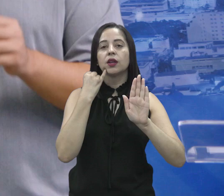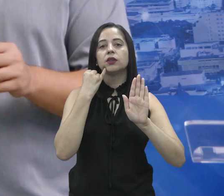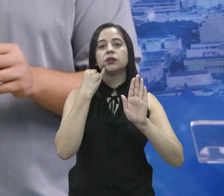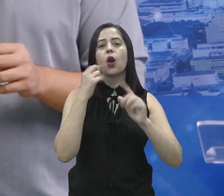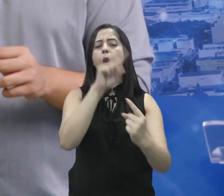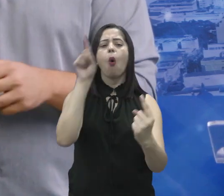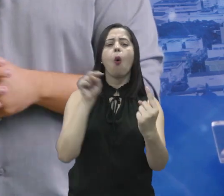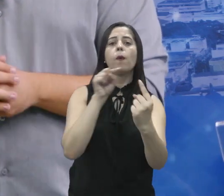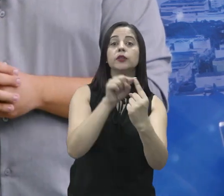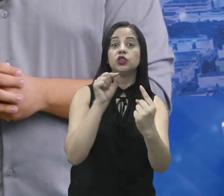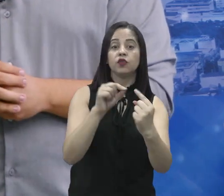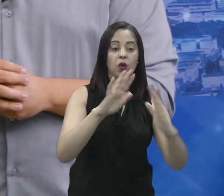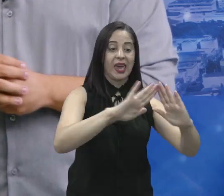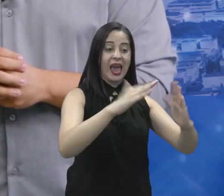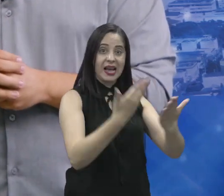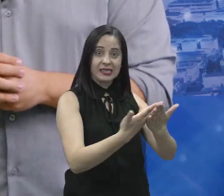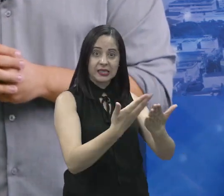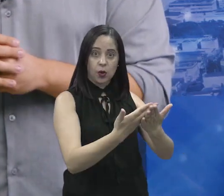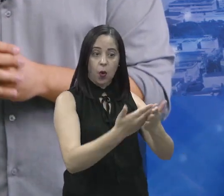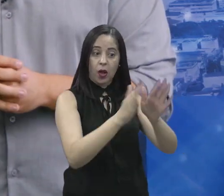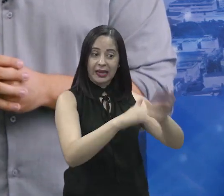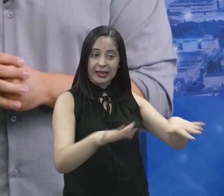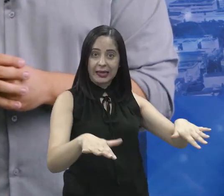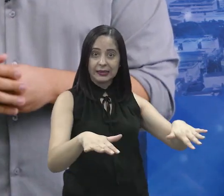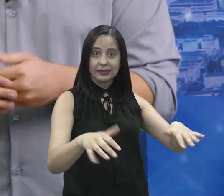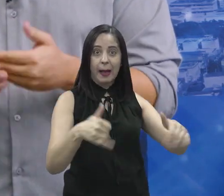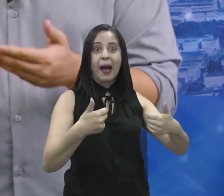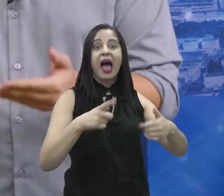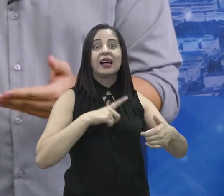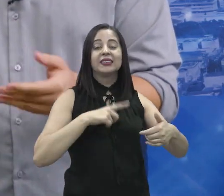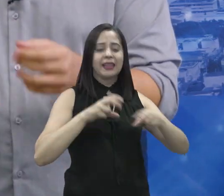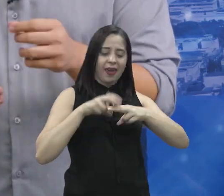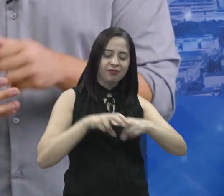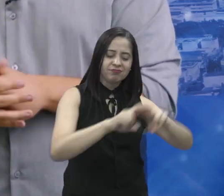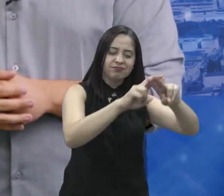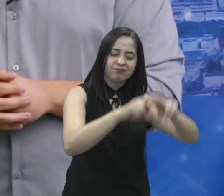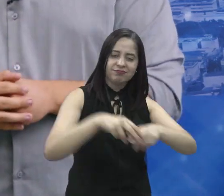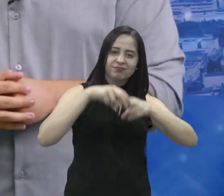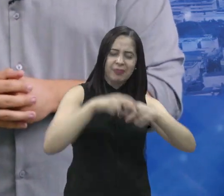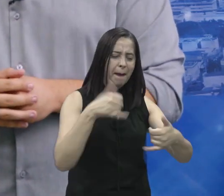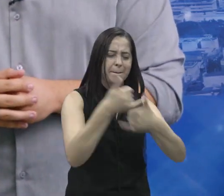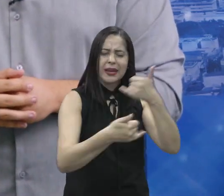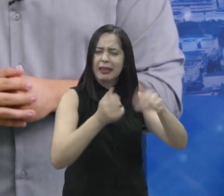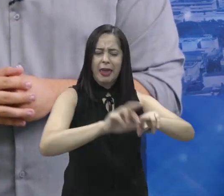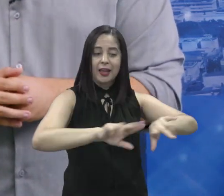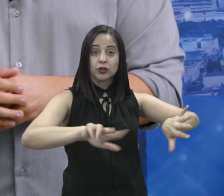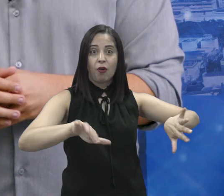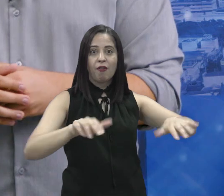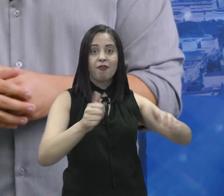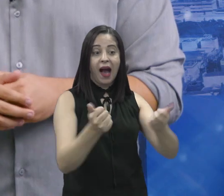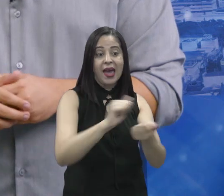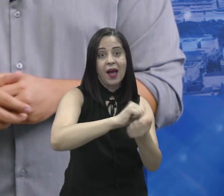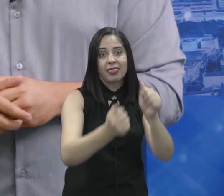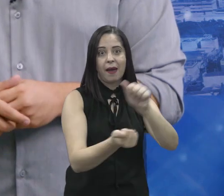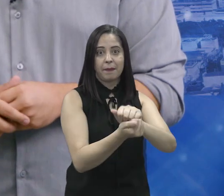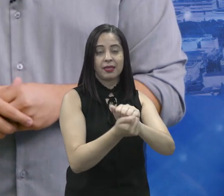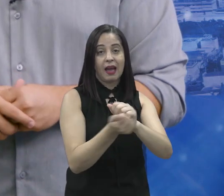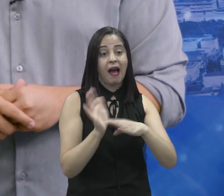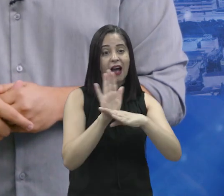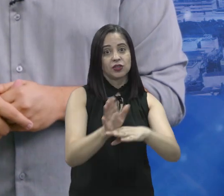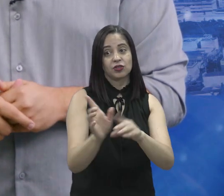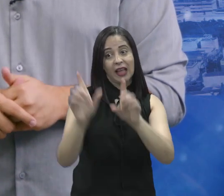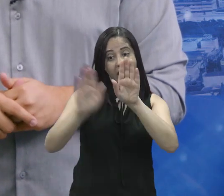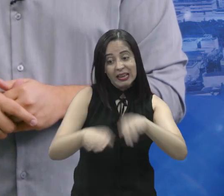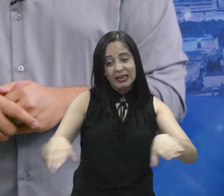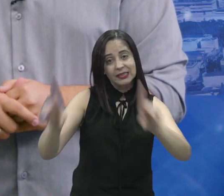vereador Zé Luiz e busca instalar brinquedos inclusivos e adaptados nas escolas municipais para atender crianças com